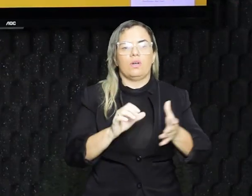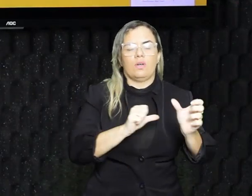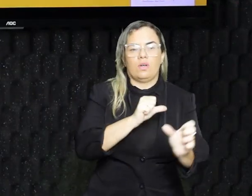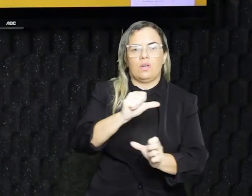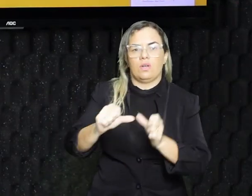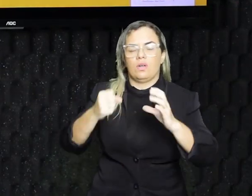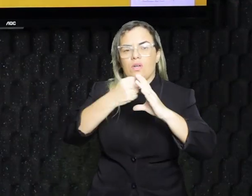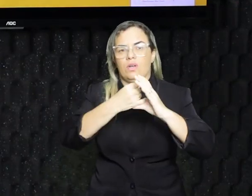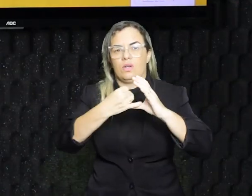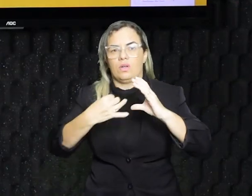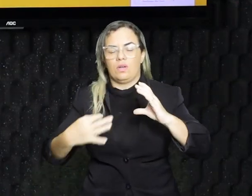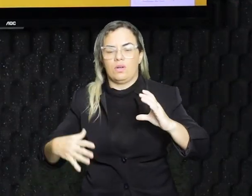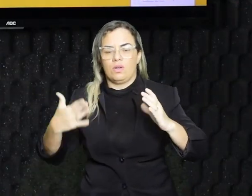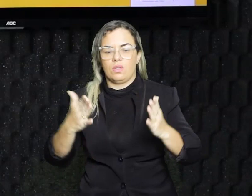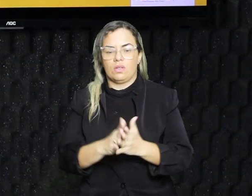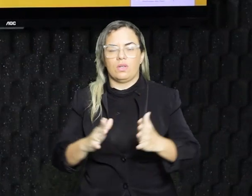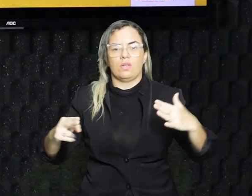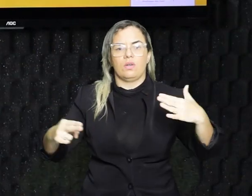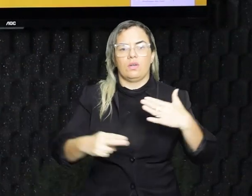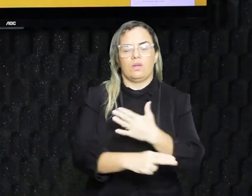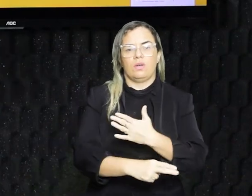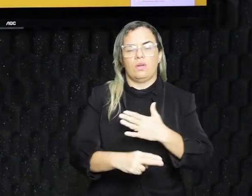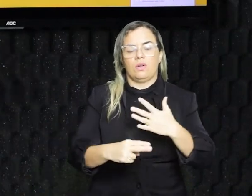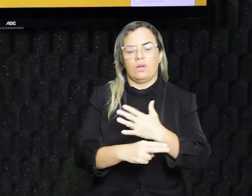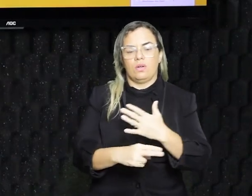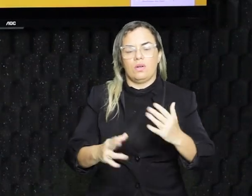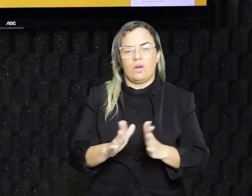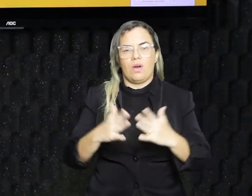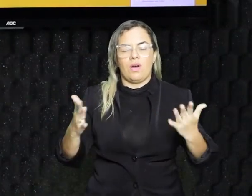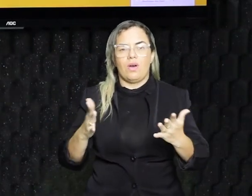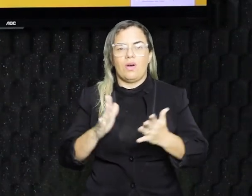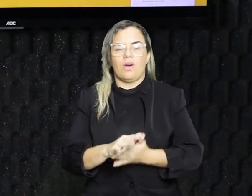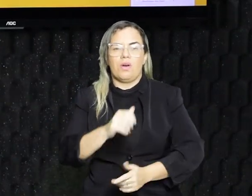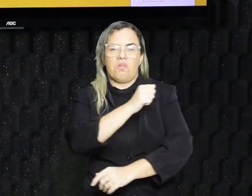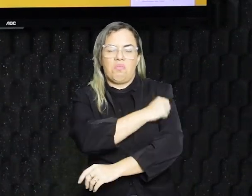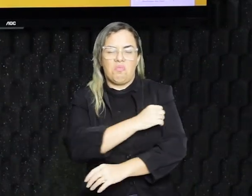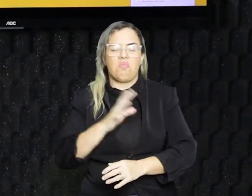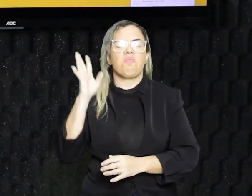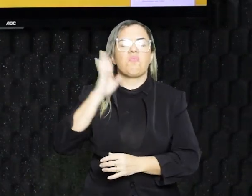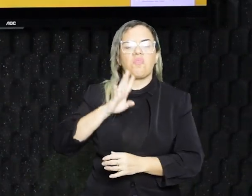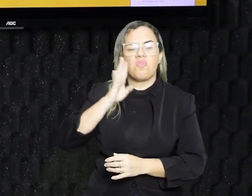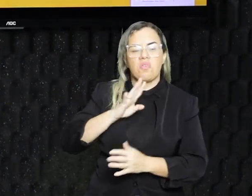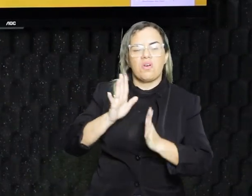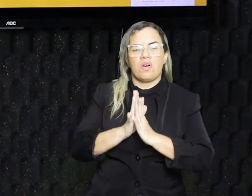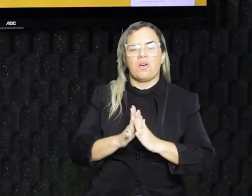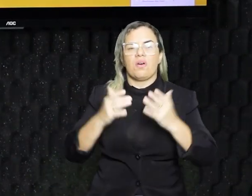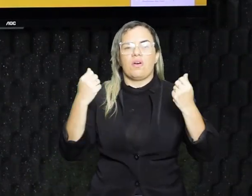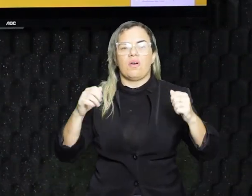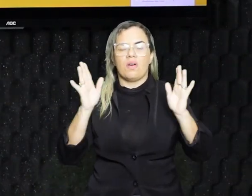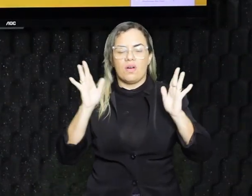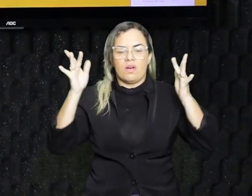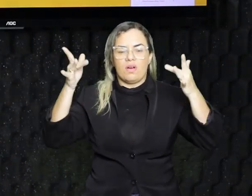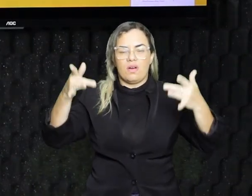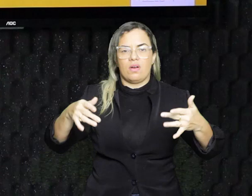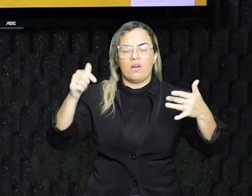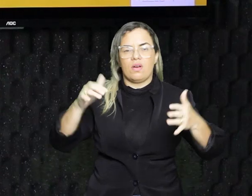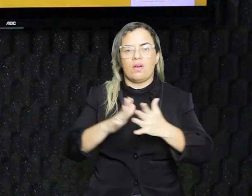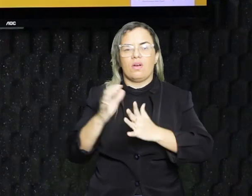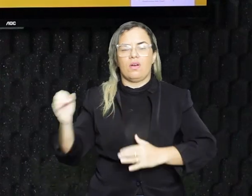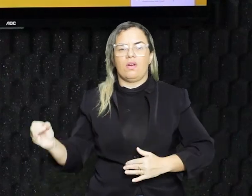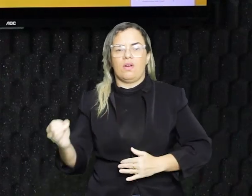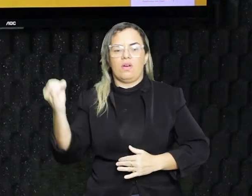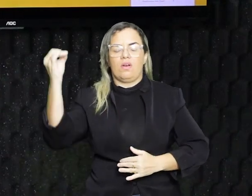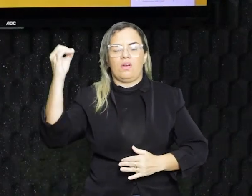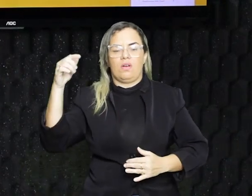de características de urbanização. Então, galerinha, questão bacana, precisa de atenção, mas ela tem muita coisa importante